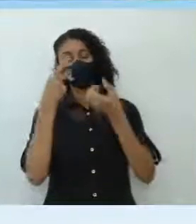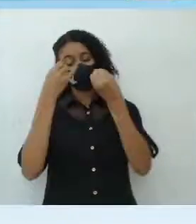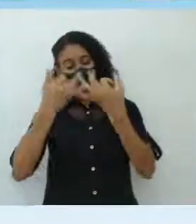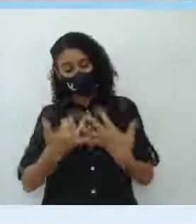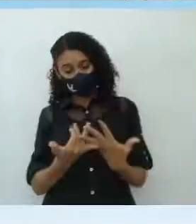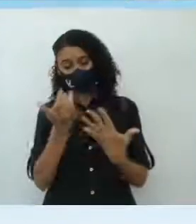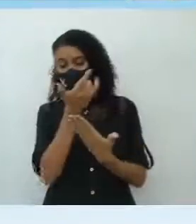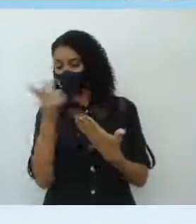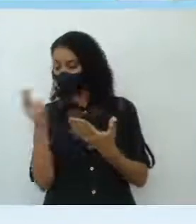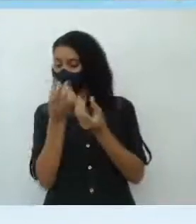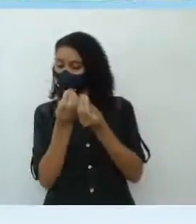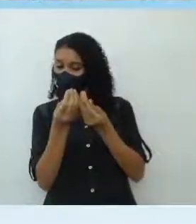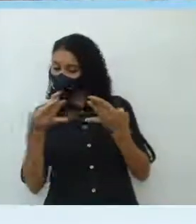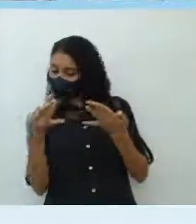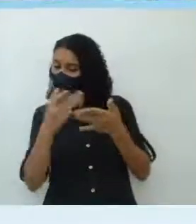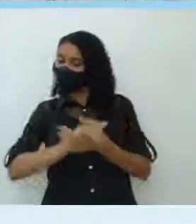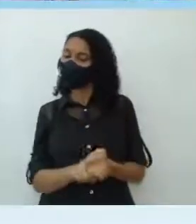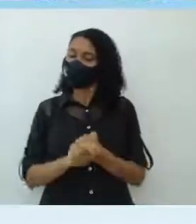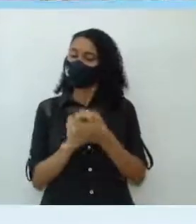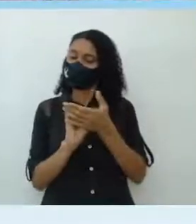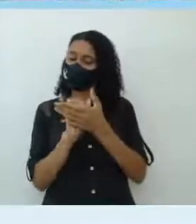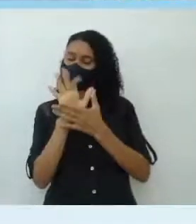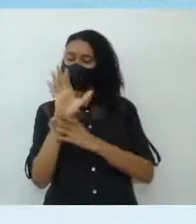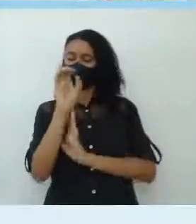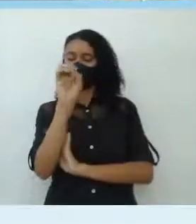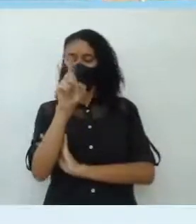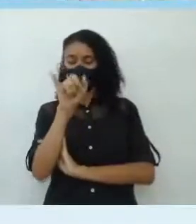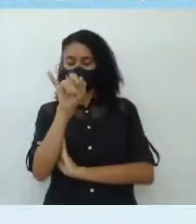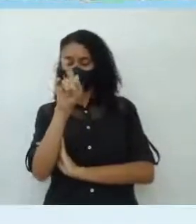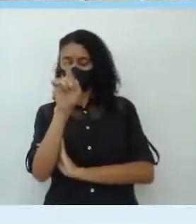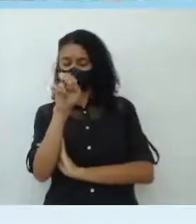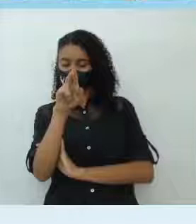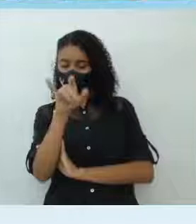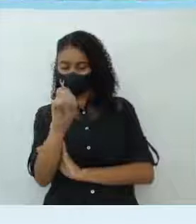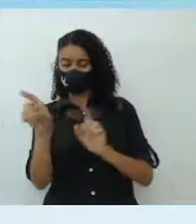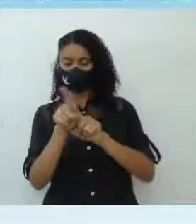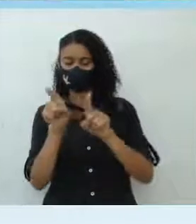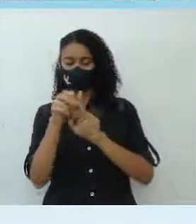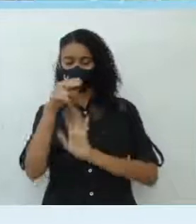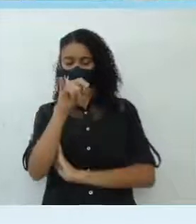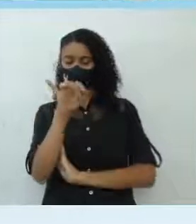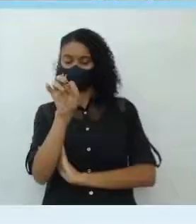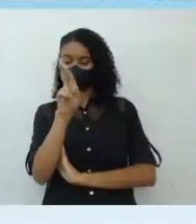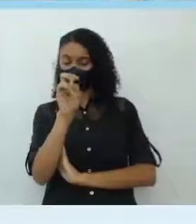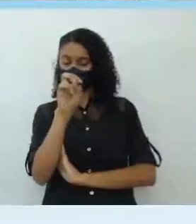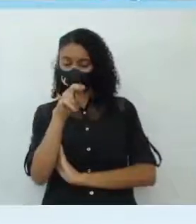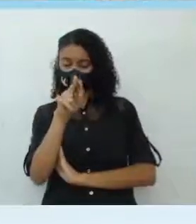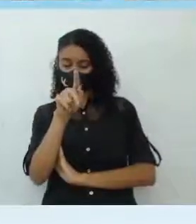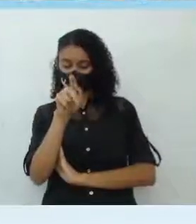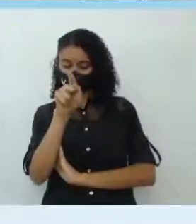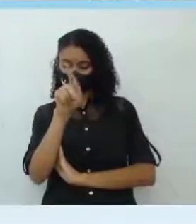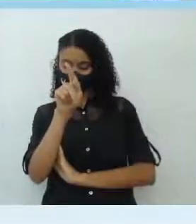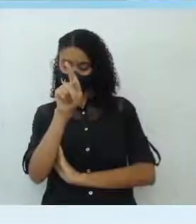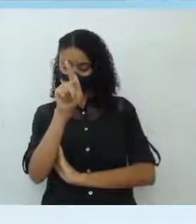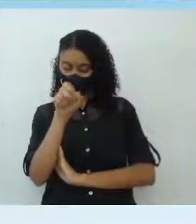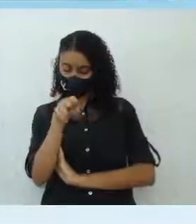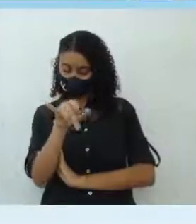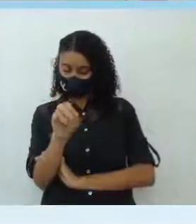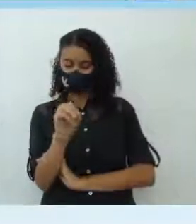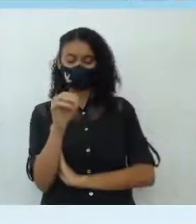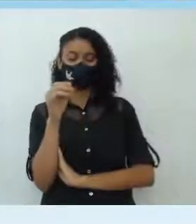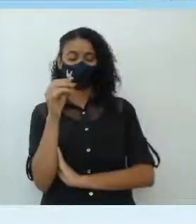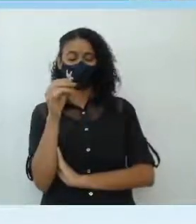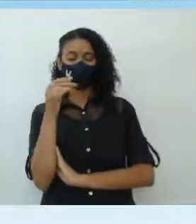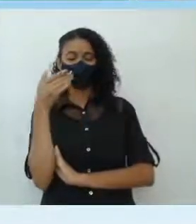de outras substâncias, o gás oxigênio, o gás nitrogênio, o sal de cozinha, o açúcar comum, a gente vai